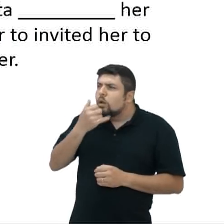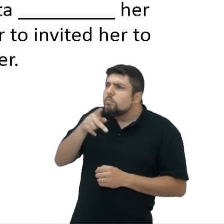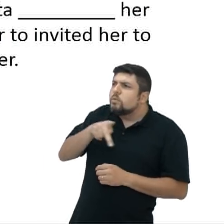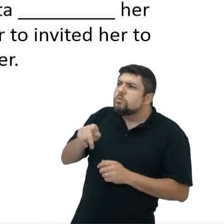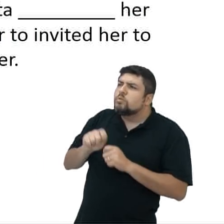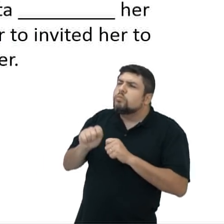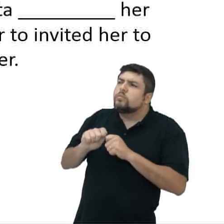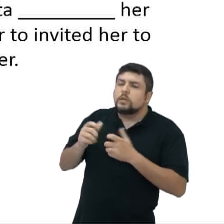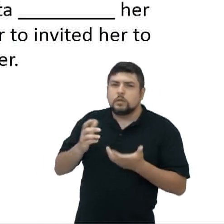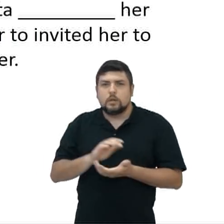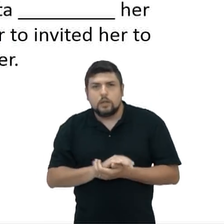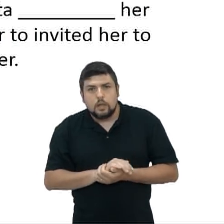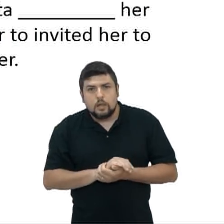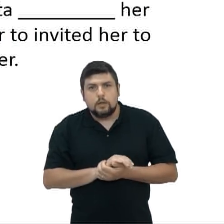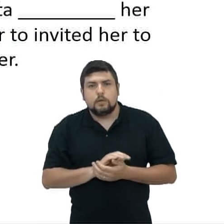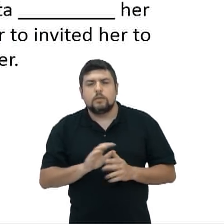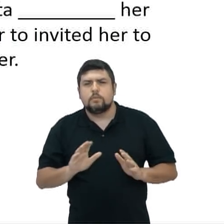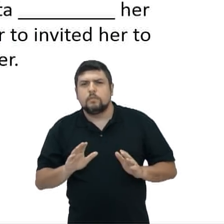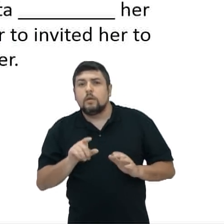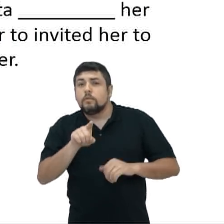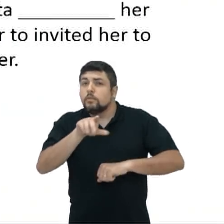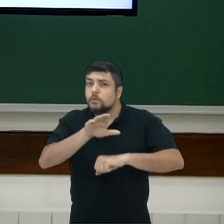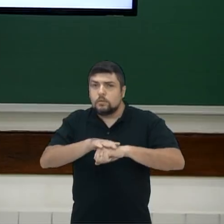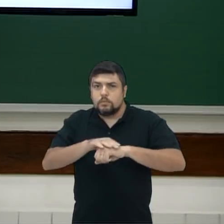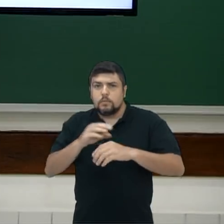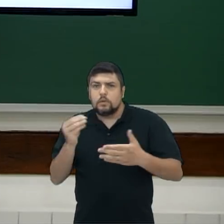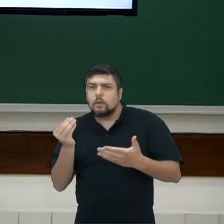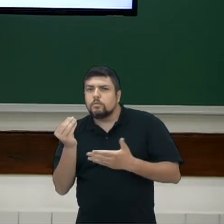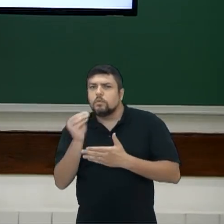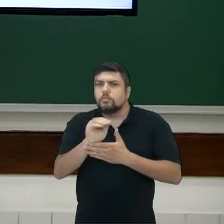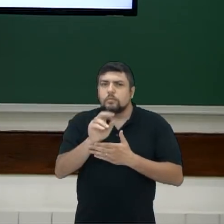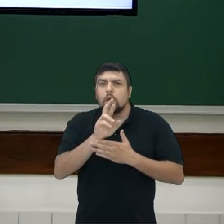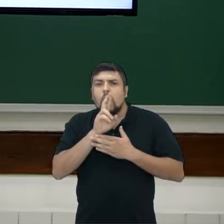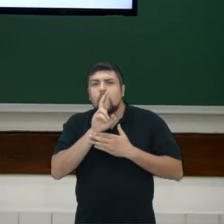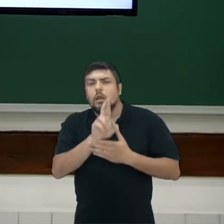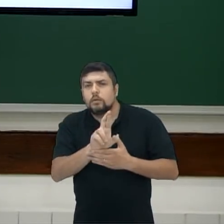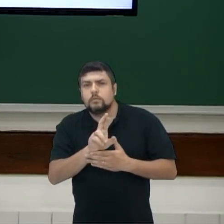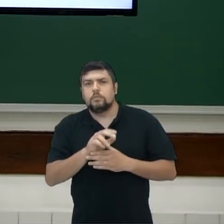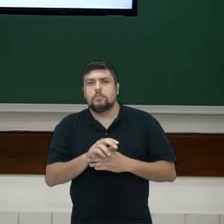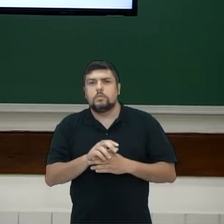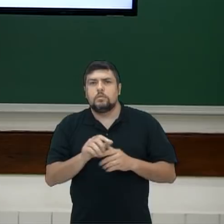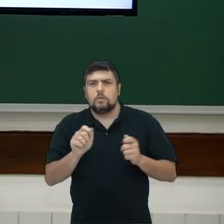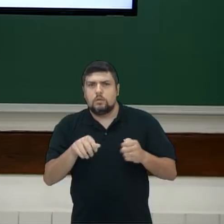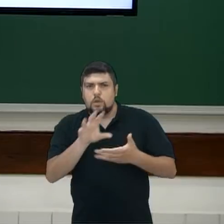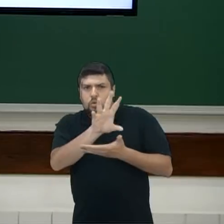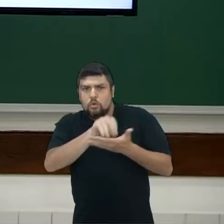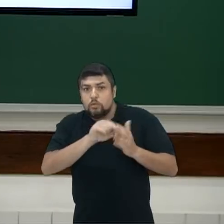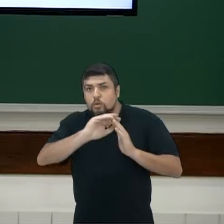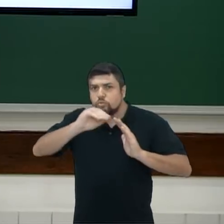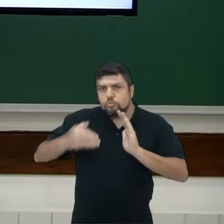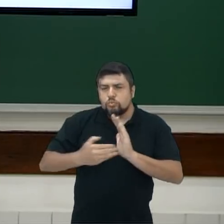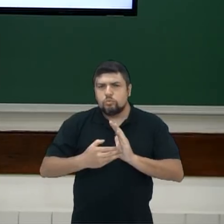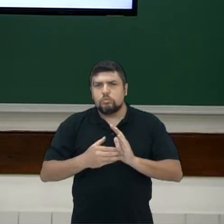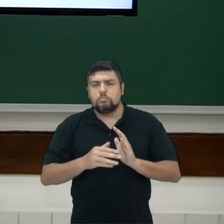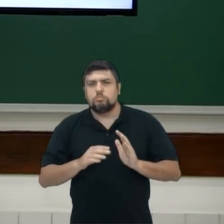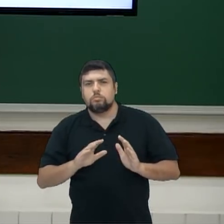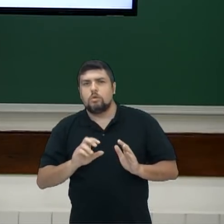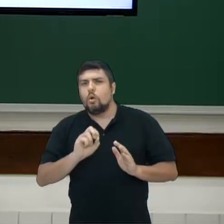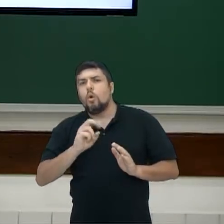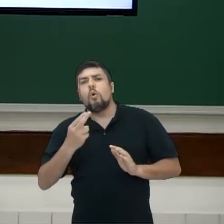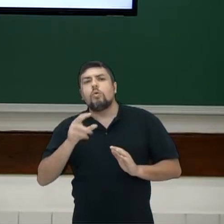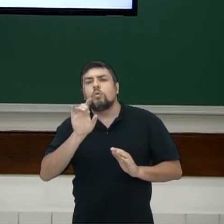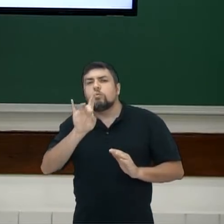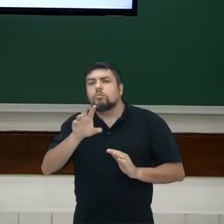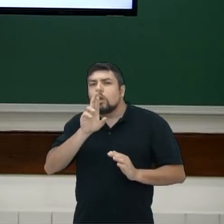inteira, eu só coloco a resposta? Veja você, como que você é mais rápido? Dá tempo de copiar a frase inteira. Ah, eu não sou, eu sou meio